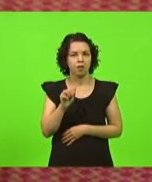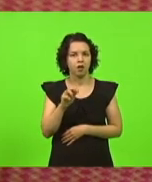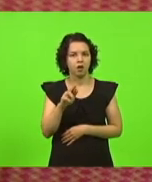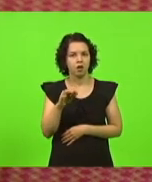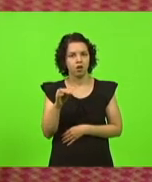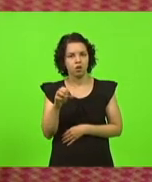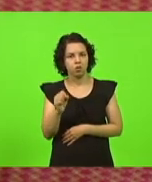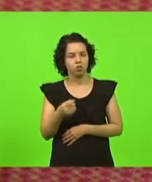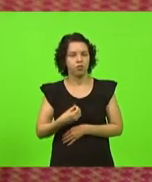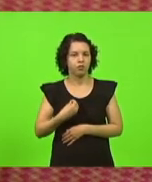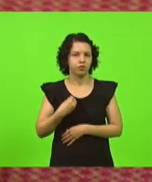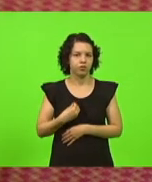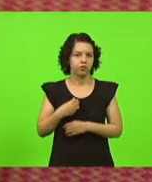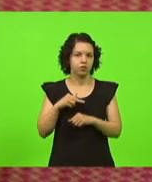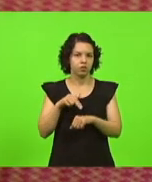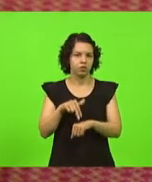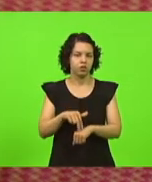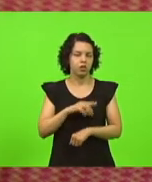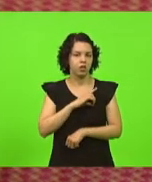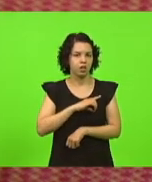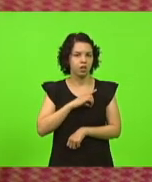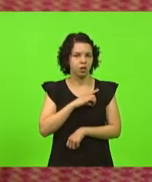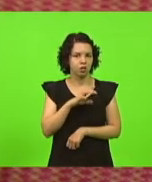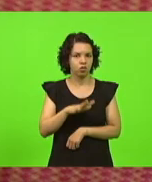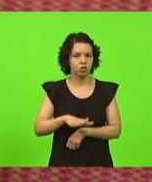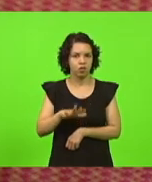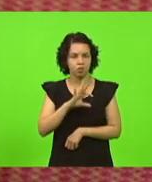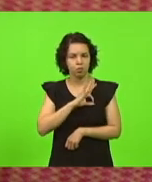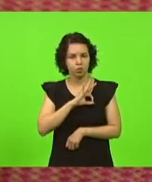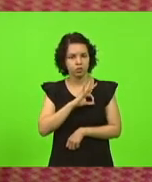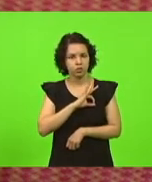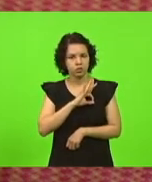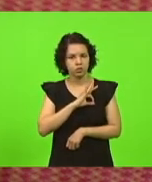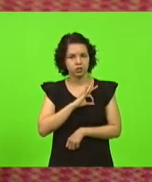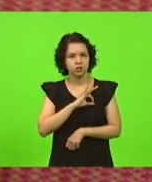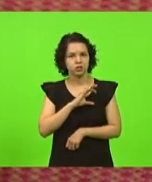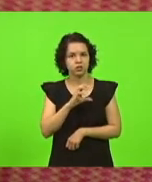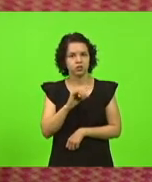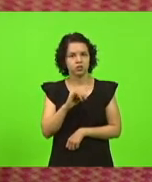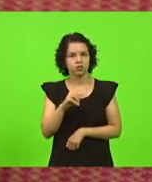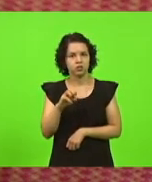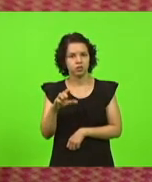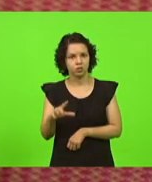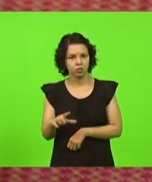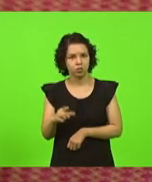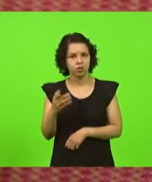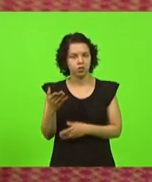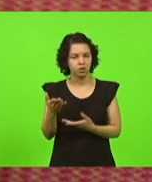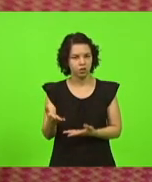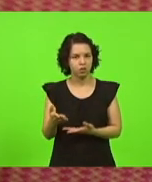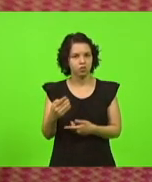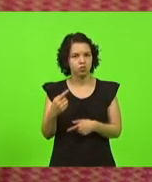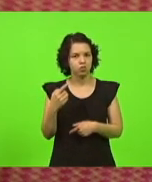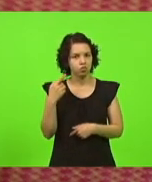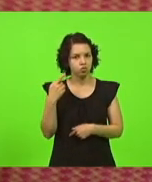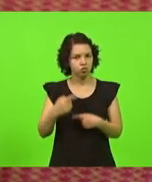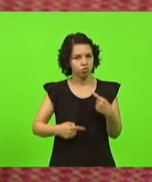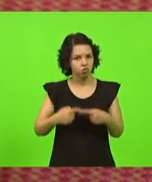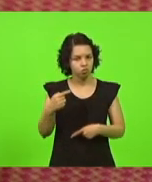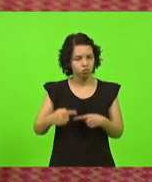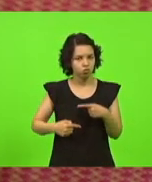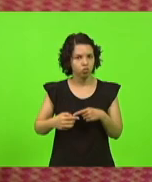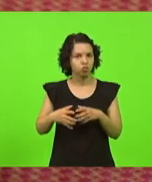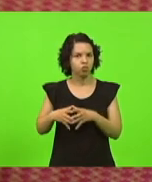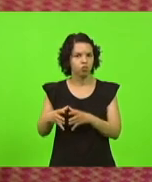o delegado-geral da Polícia Civil. É, ele que discutiu com toda a categoria esse